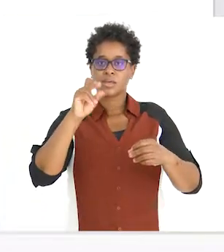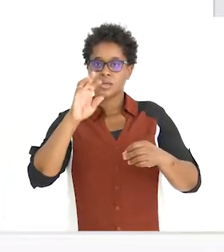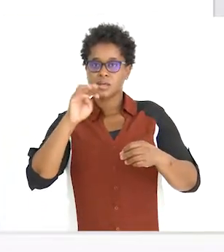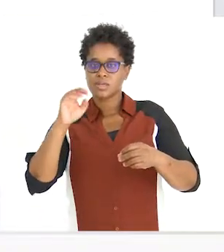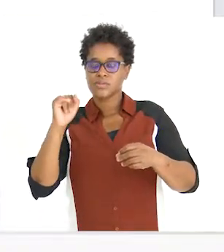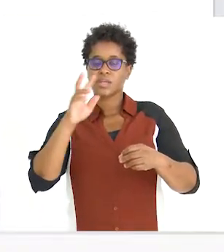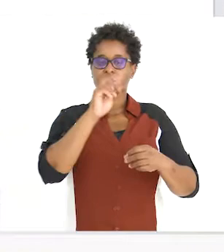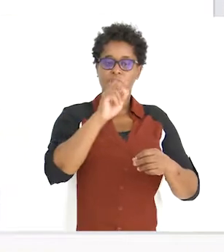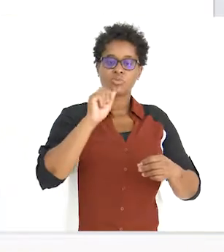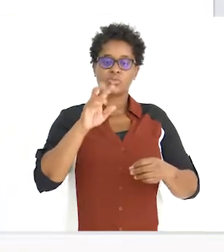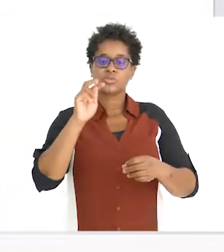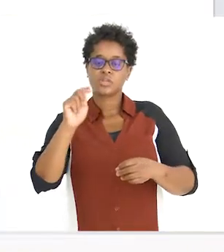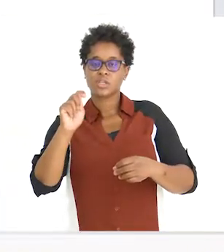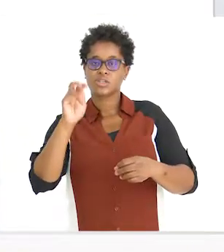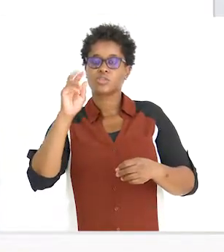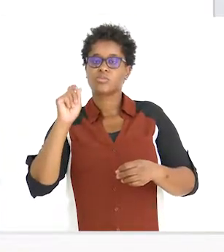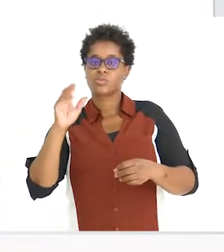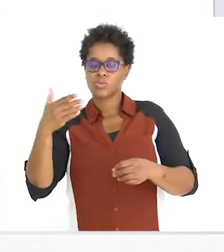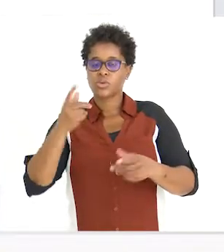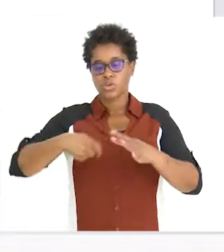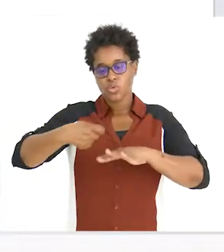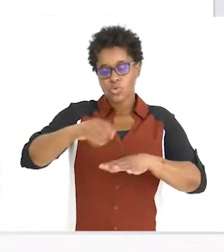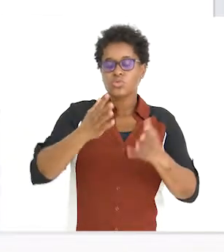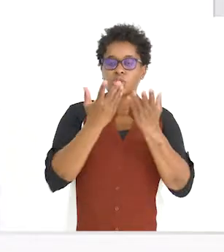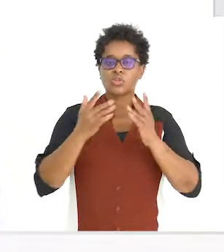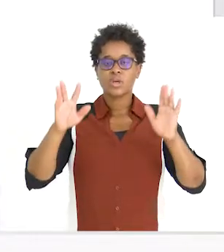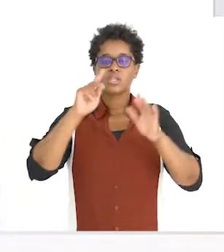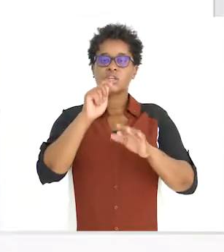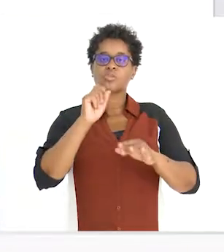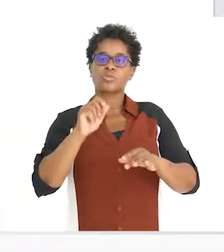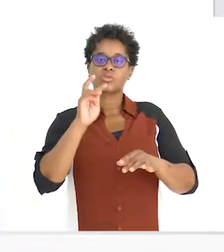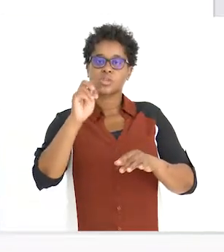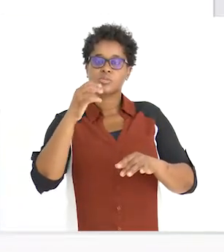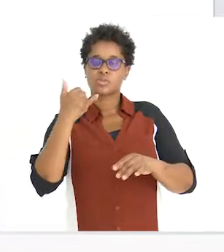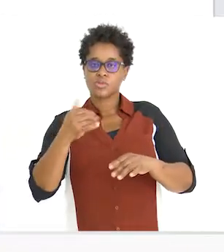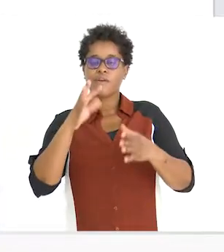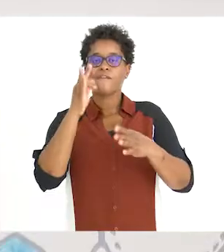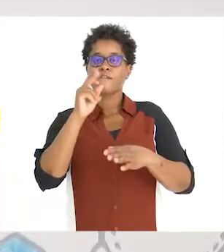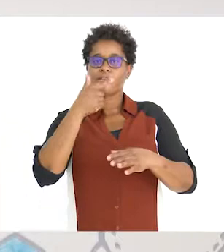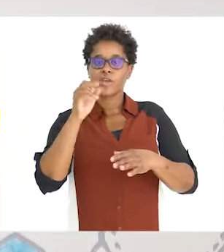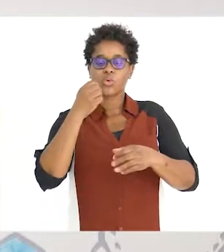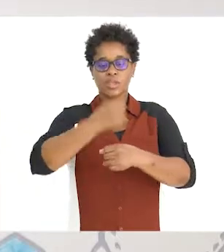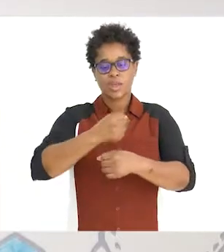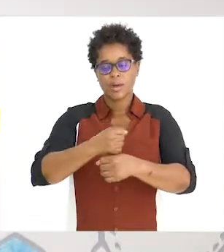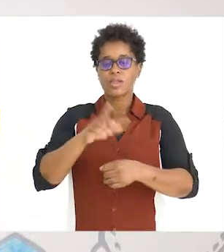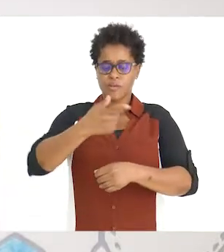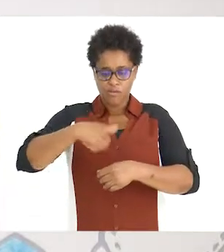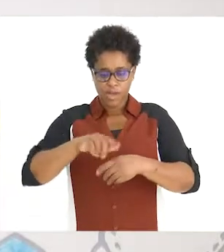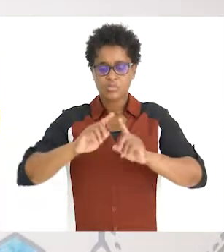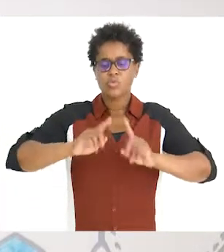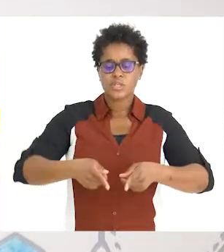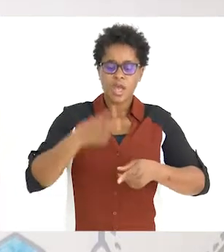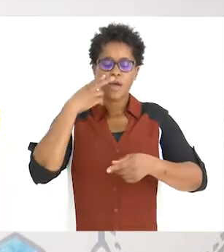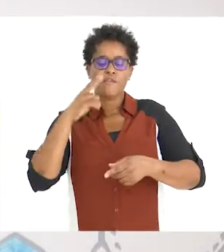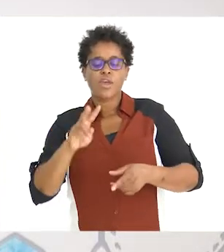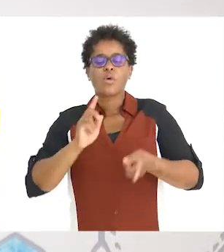3.3.1, recursos naturais e 3.3.2, fator trabalho. Vamos começar a ver o